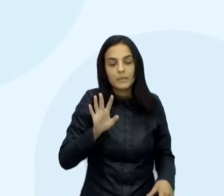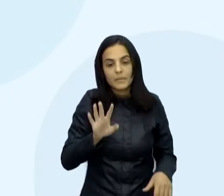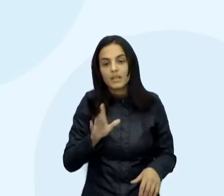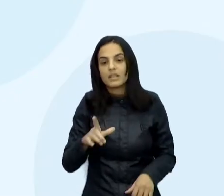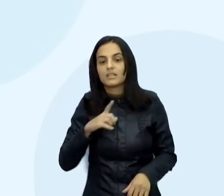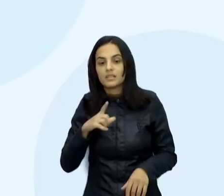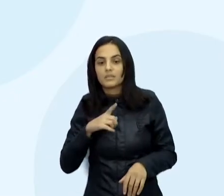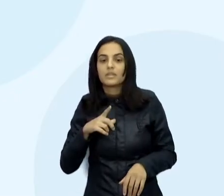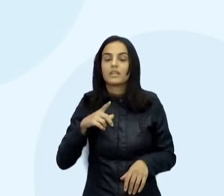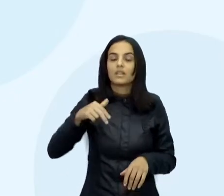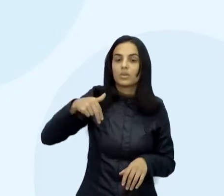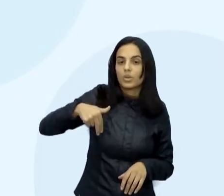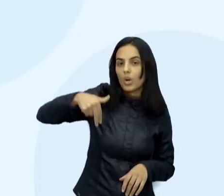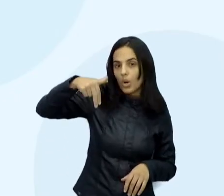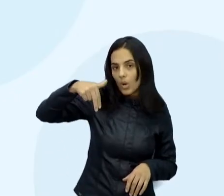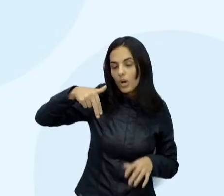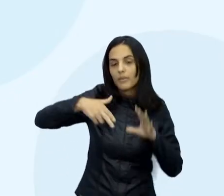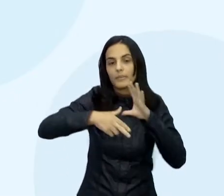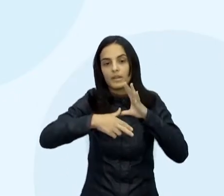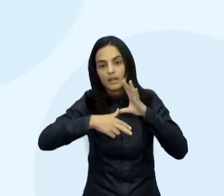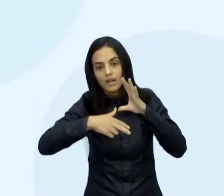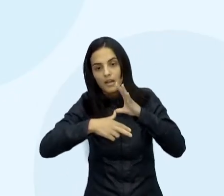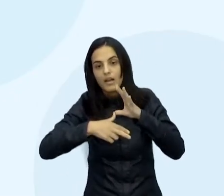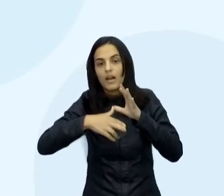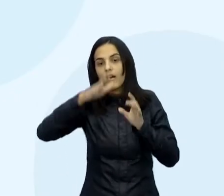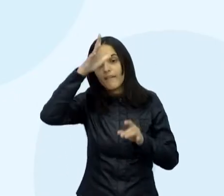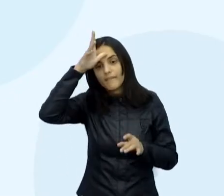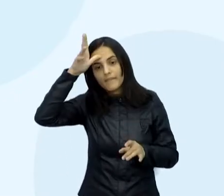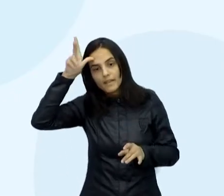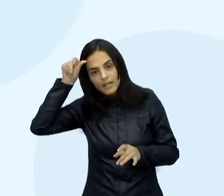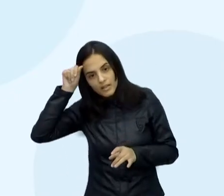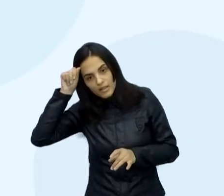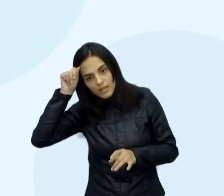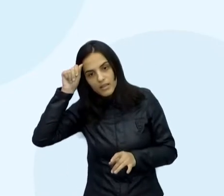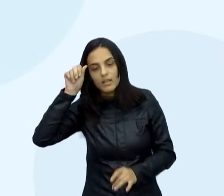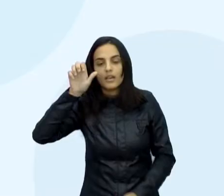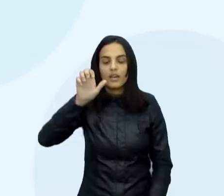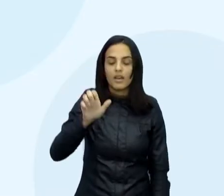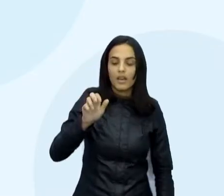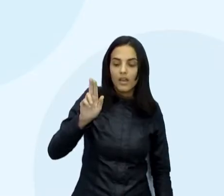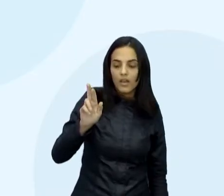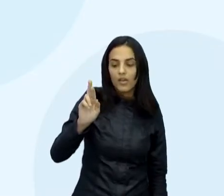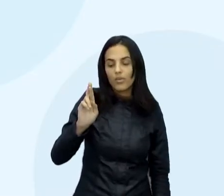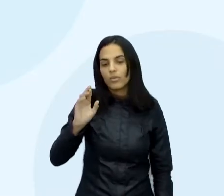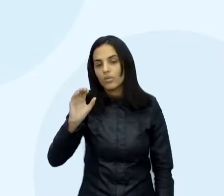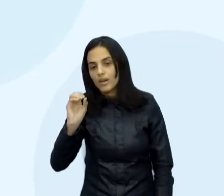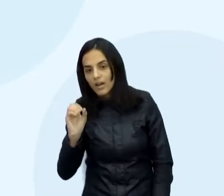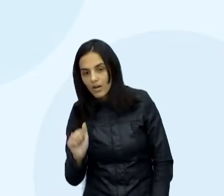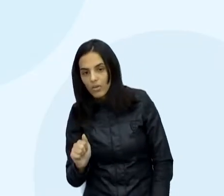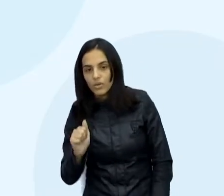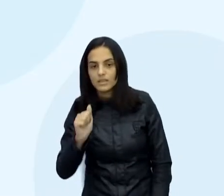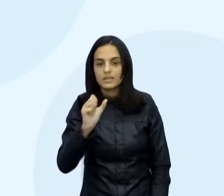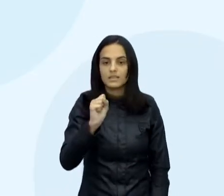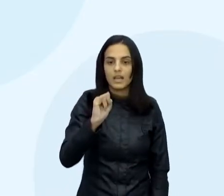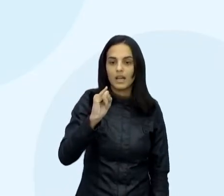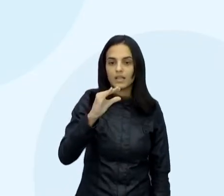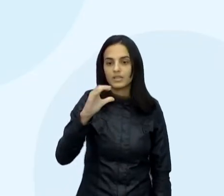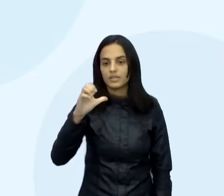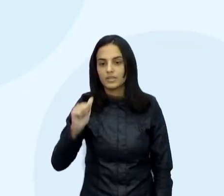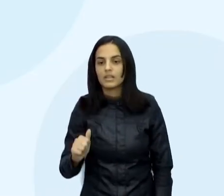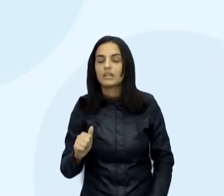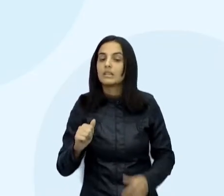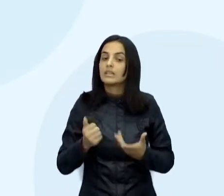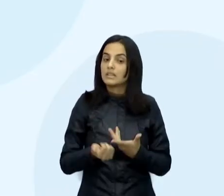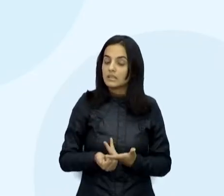a placa norte-americana, a placa africana, a placa eurasiática, né, que também são placas aí, né, com